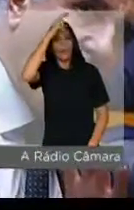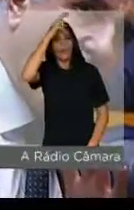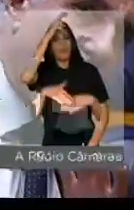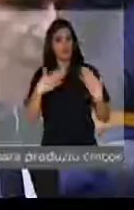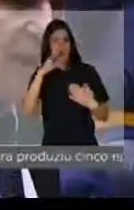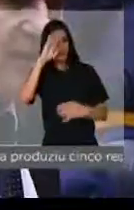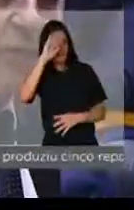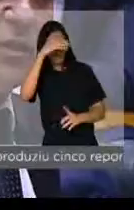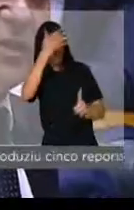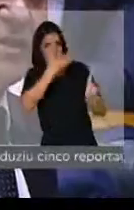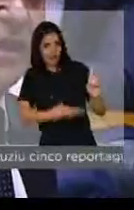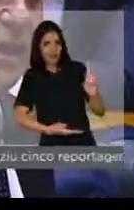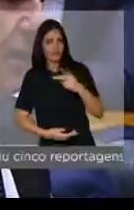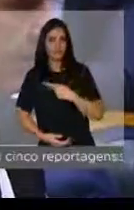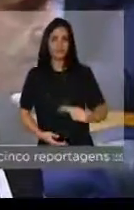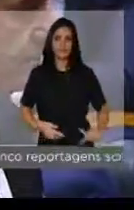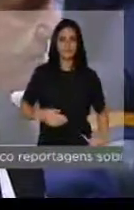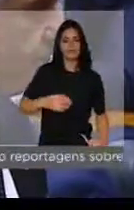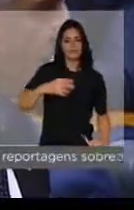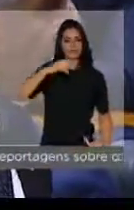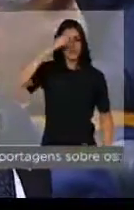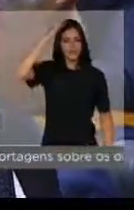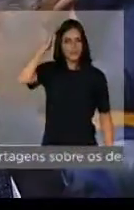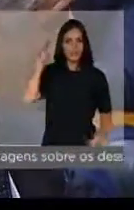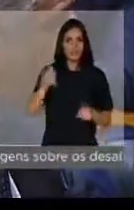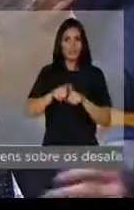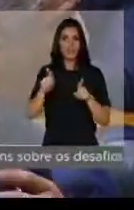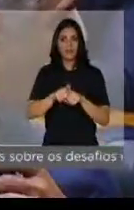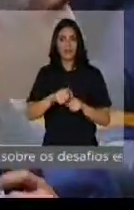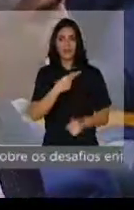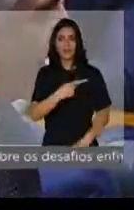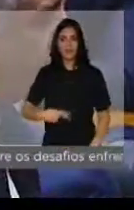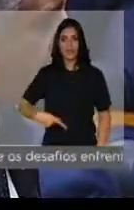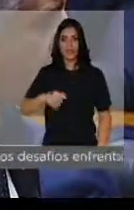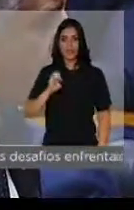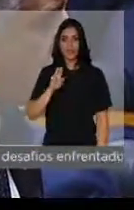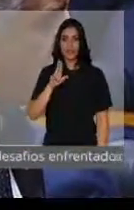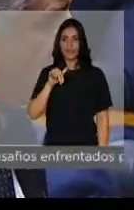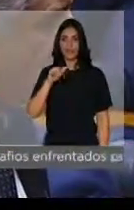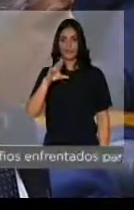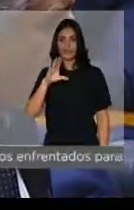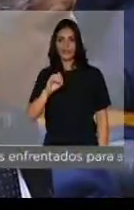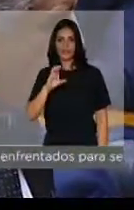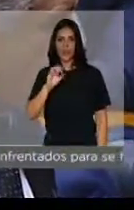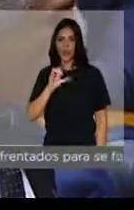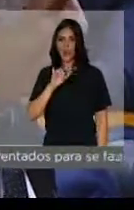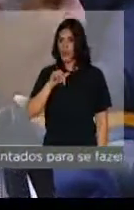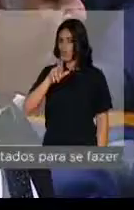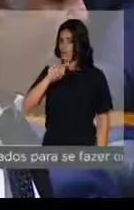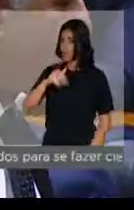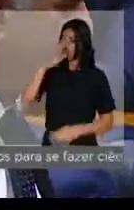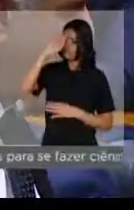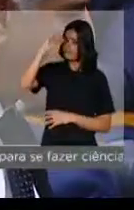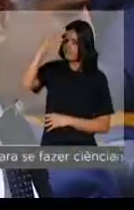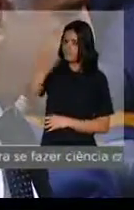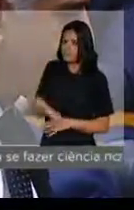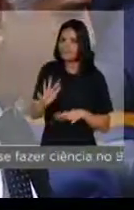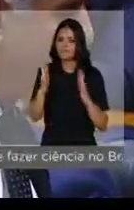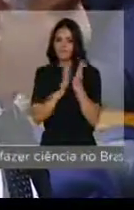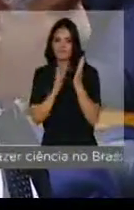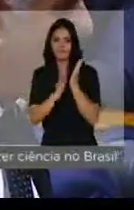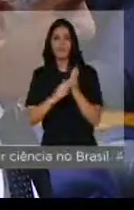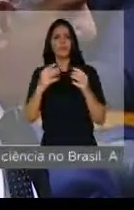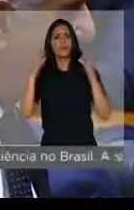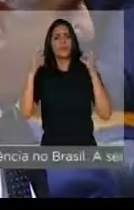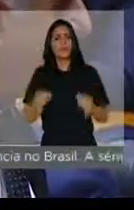Então nós temos a visão do presidente Michel Temer e ao presidente do Congresso Nacional, senador Eunício Oliveira, na certeza de que nós estamos cumprindo um